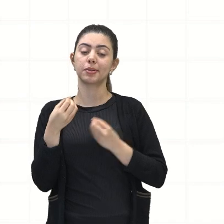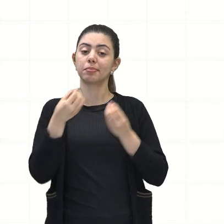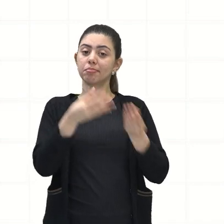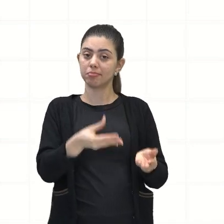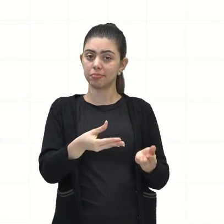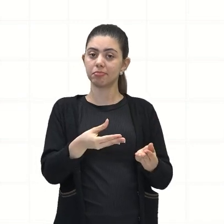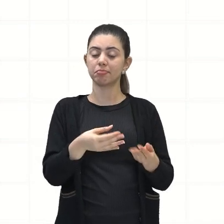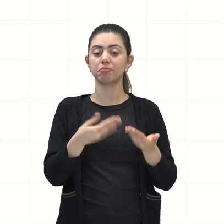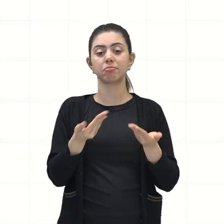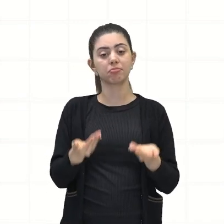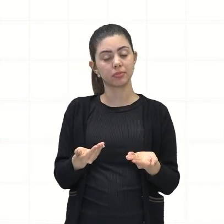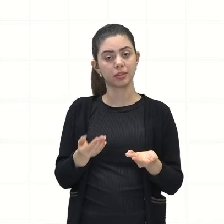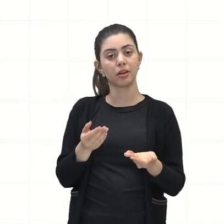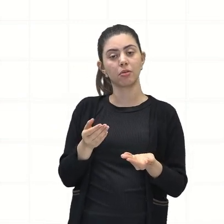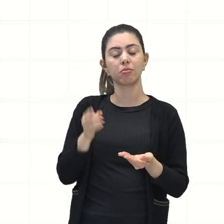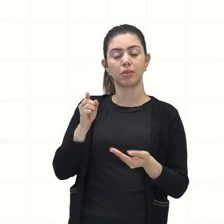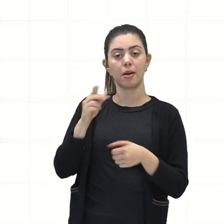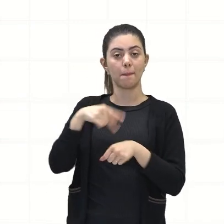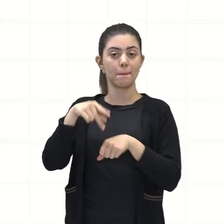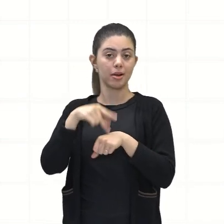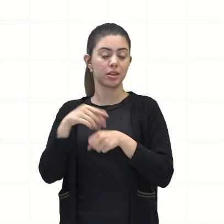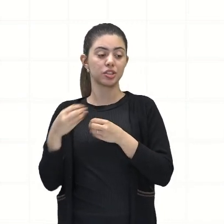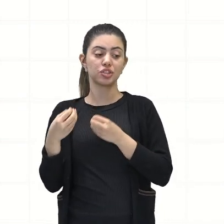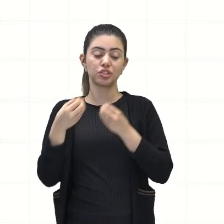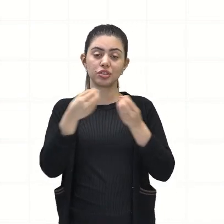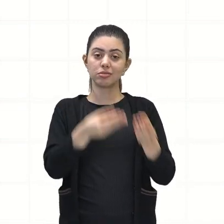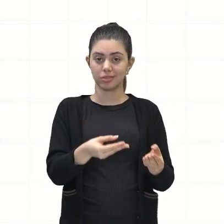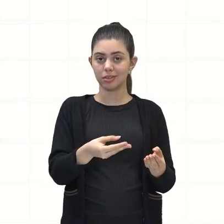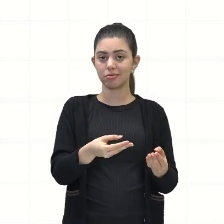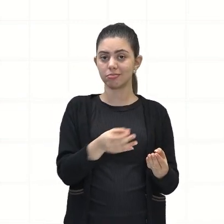Então, se foi cedido, ele foi